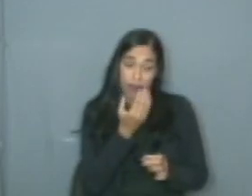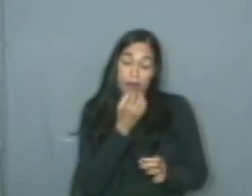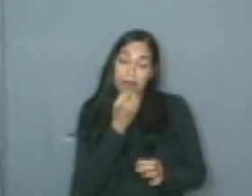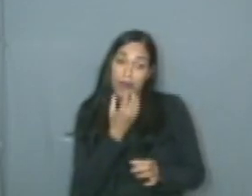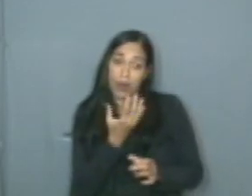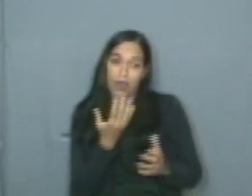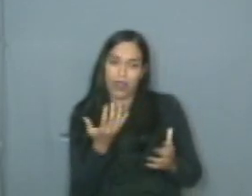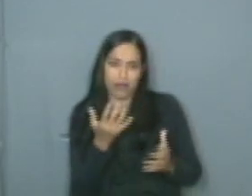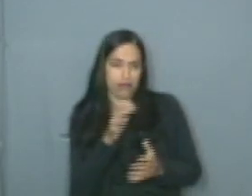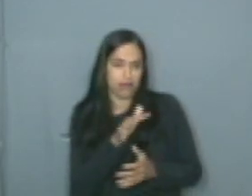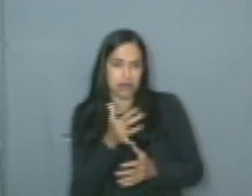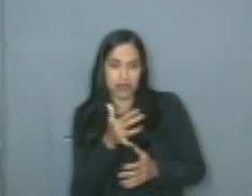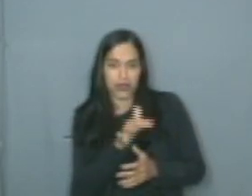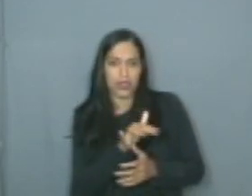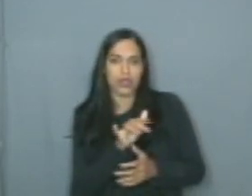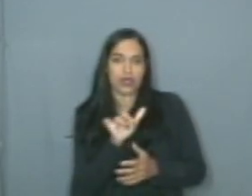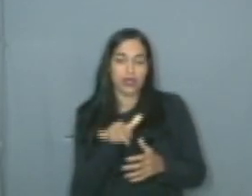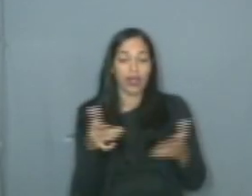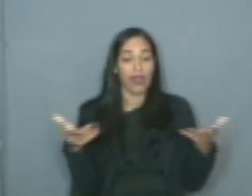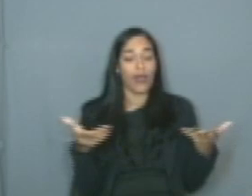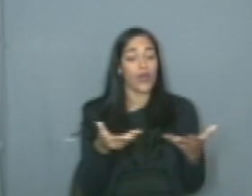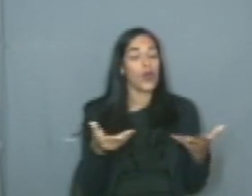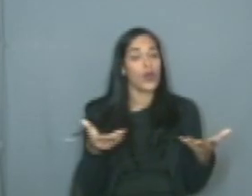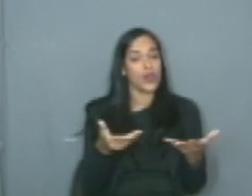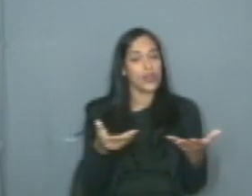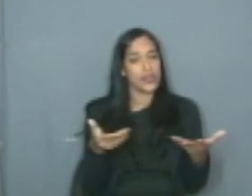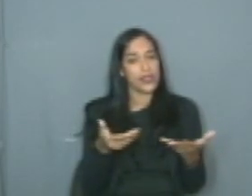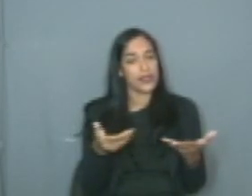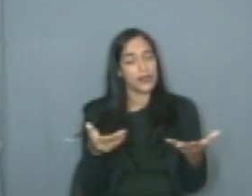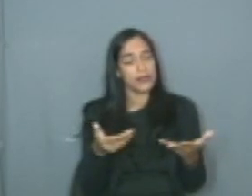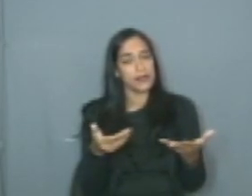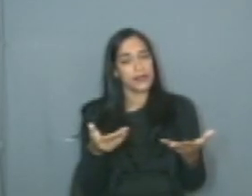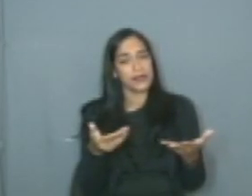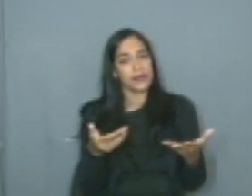né? Então, agora, por exemplo, houve